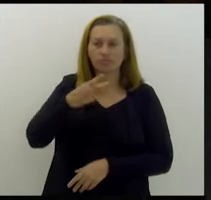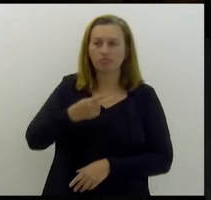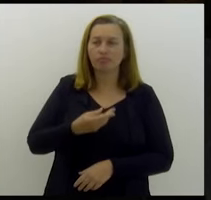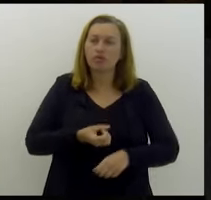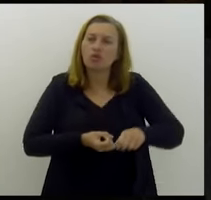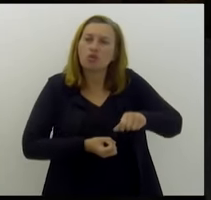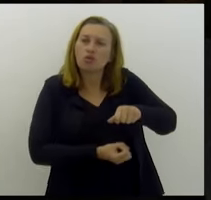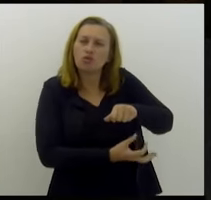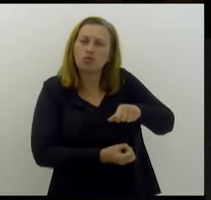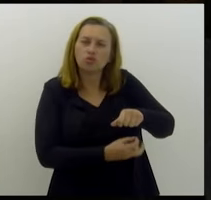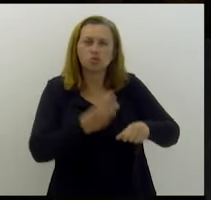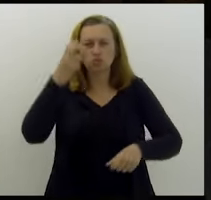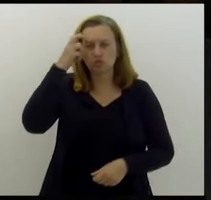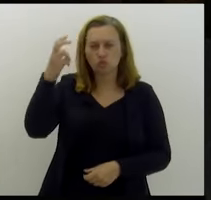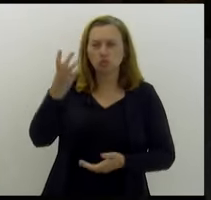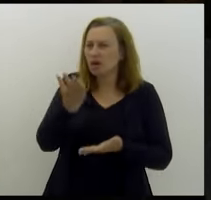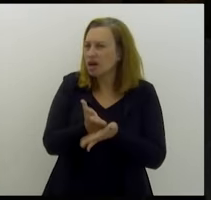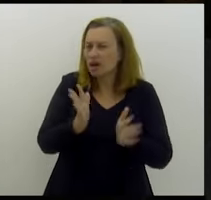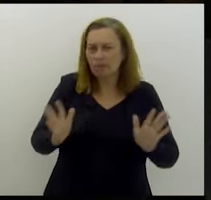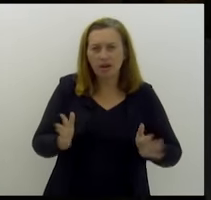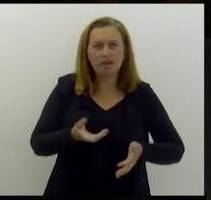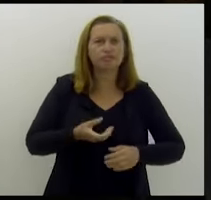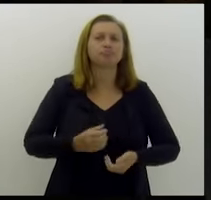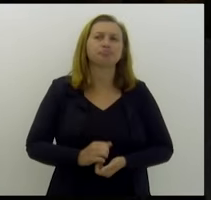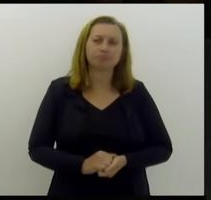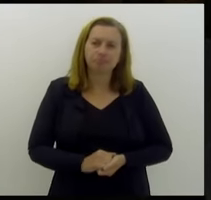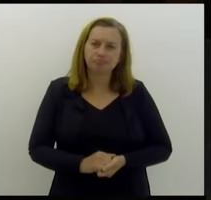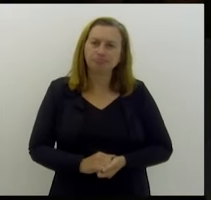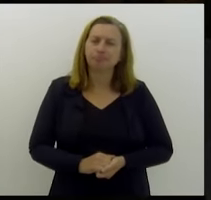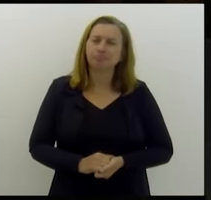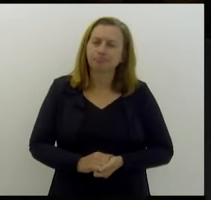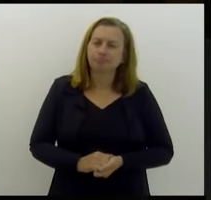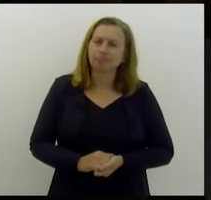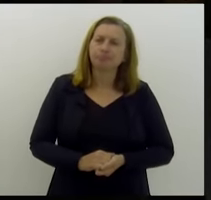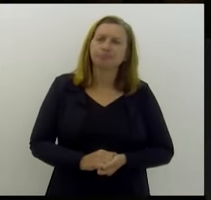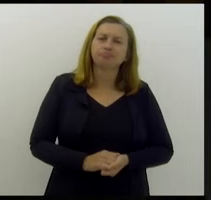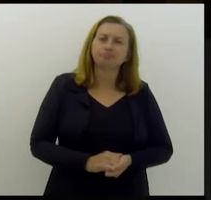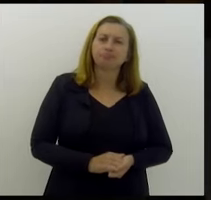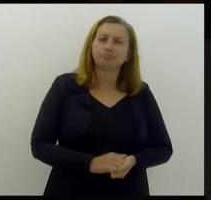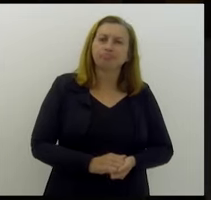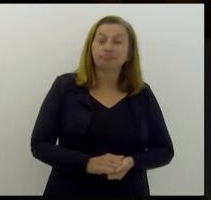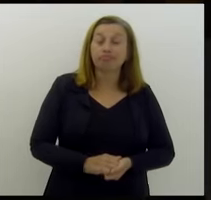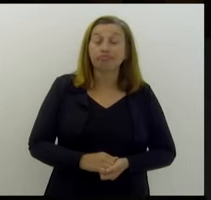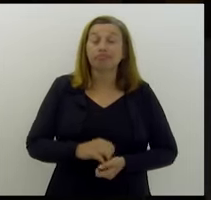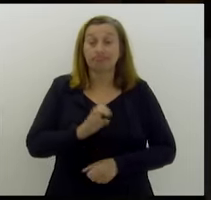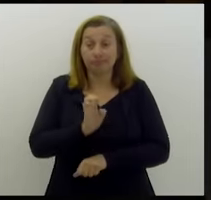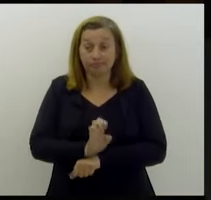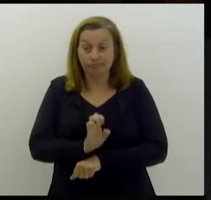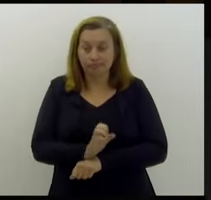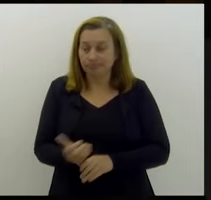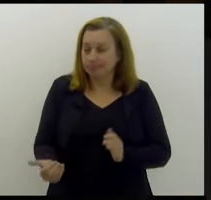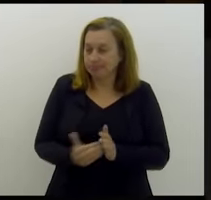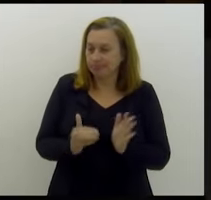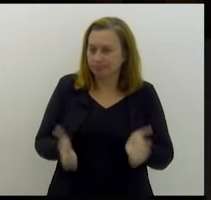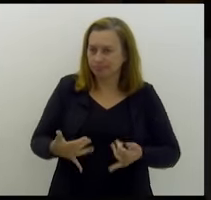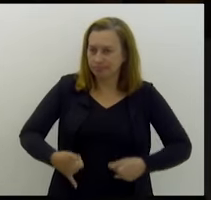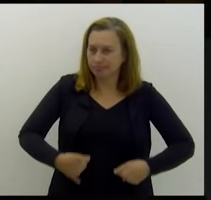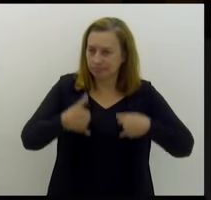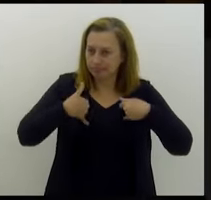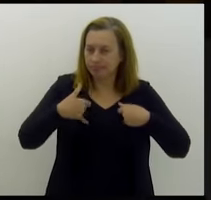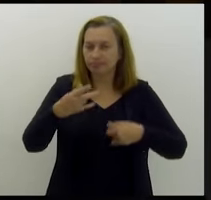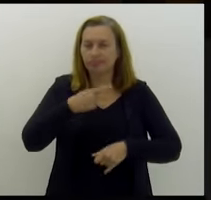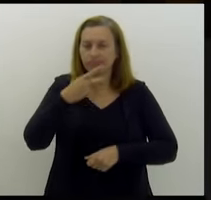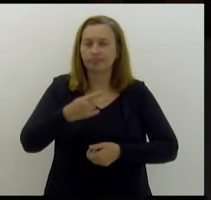Cultura ele quer acabar com o investimento em política do Estado do Rio de Janeiro esse estado que até hoje Senor gulha diz o